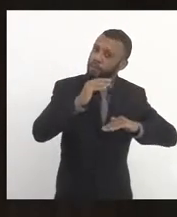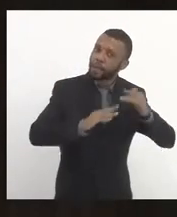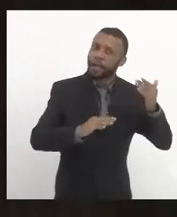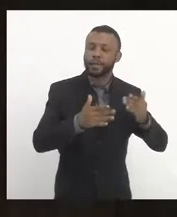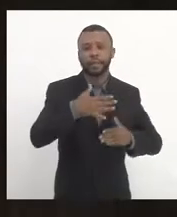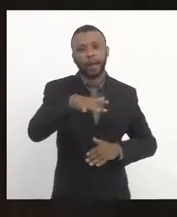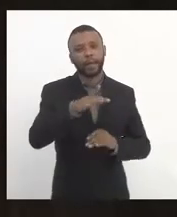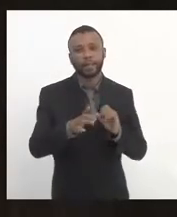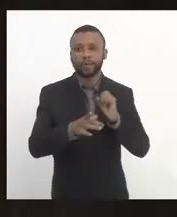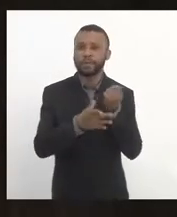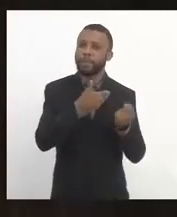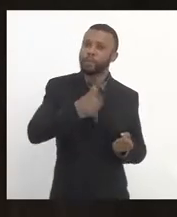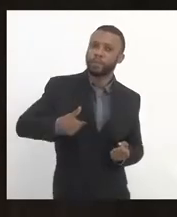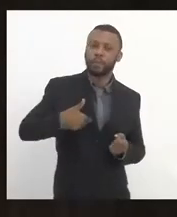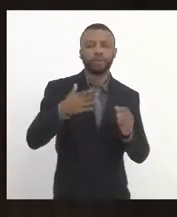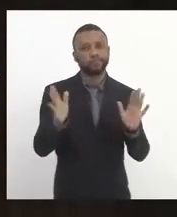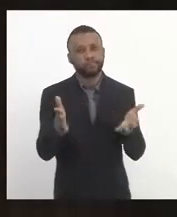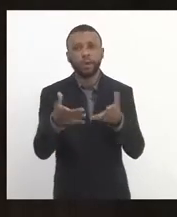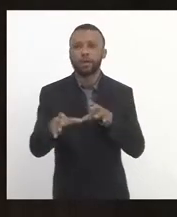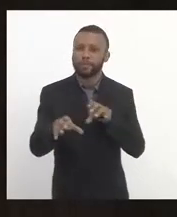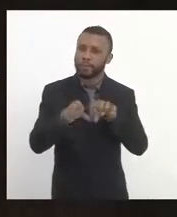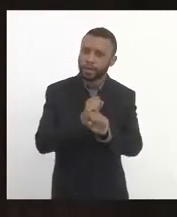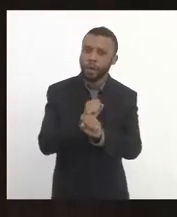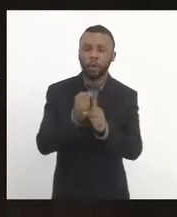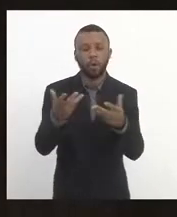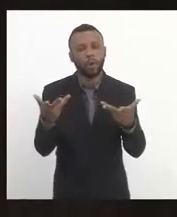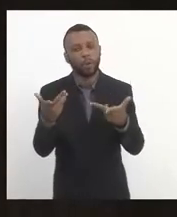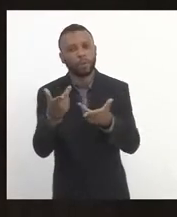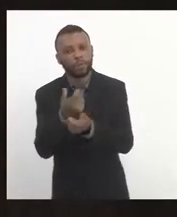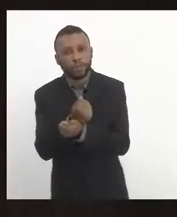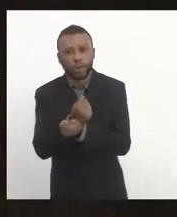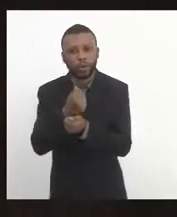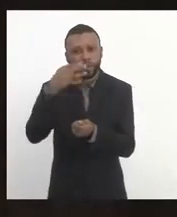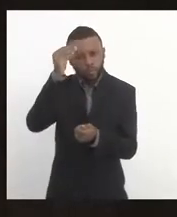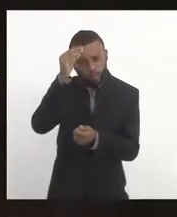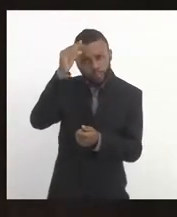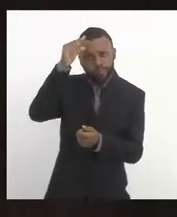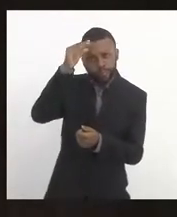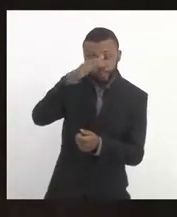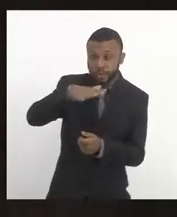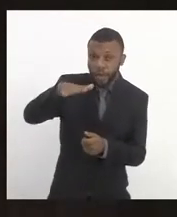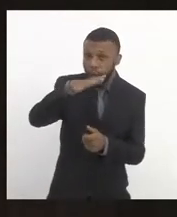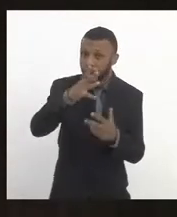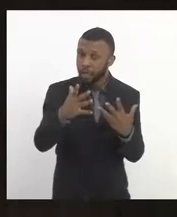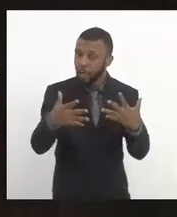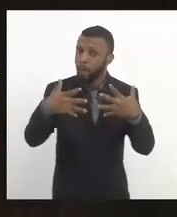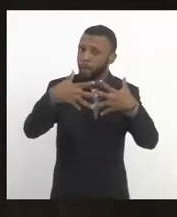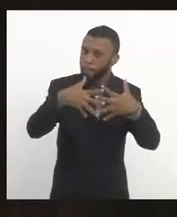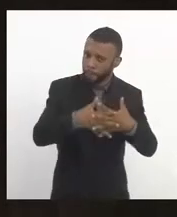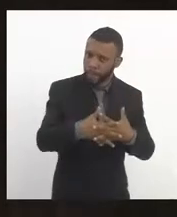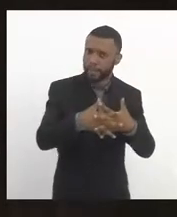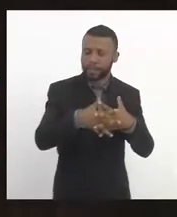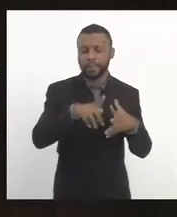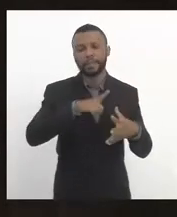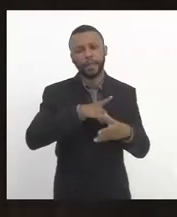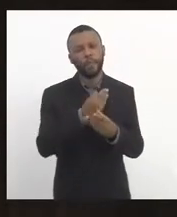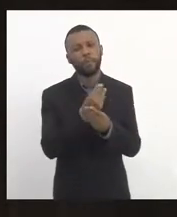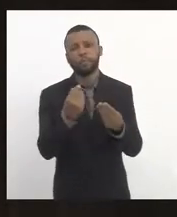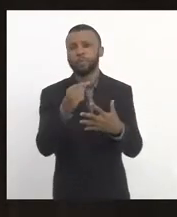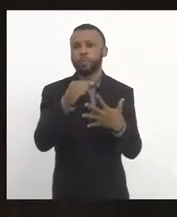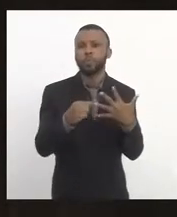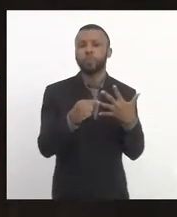incentivo à qualificação, à formação em alto nível de profissionais de áreas complexas, que têm muitos